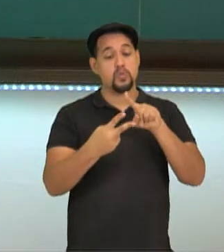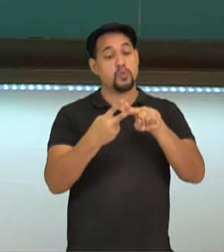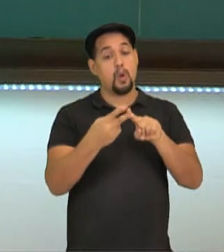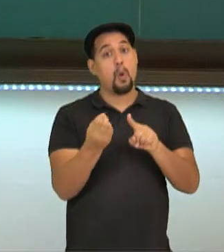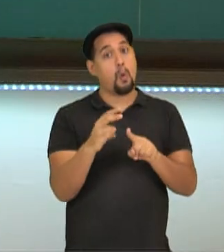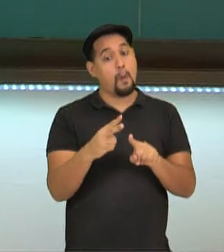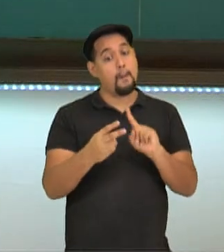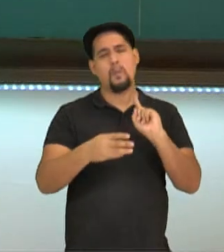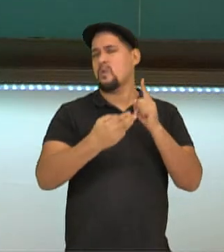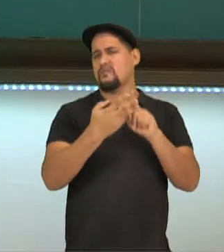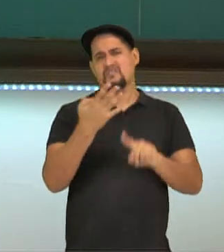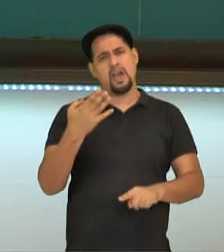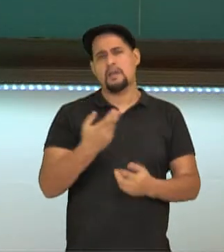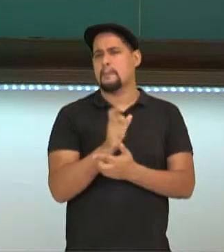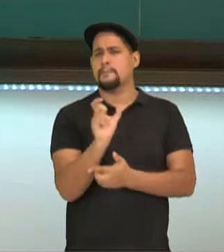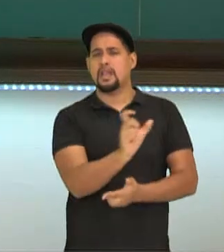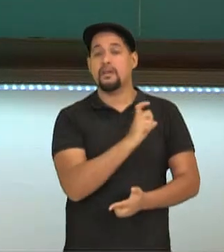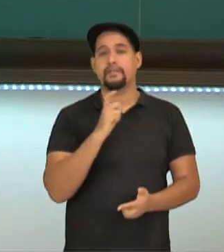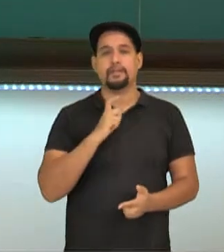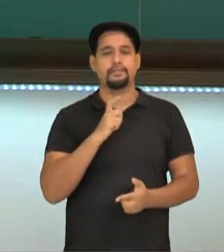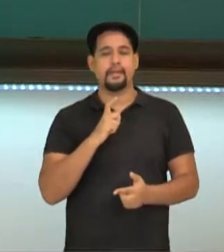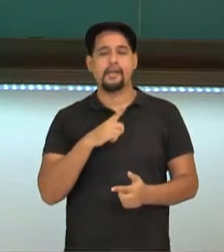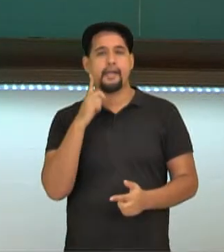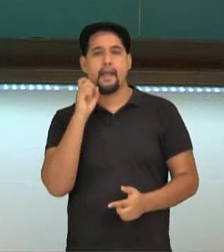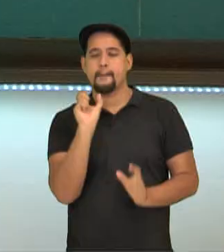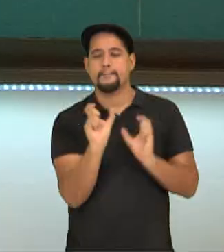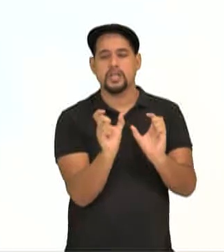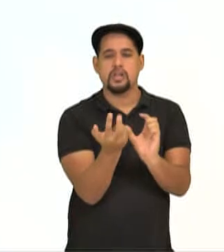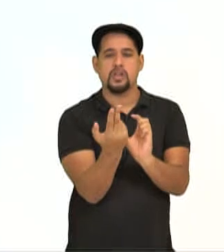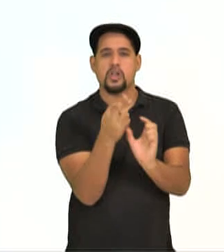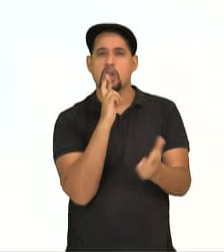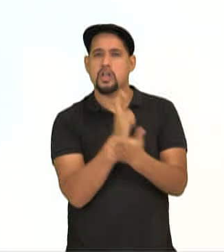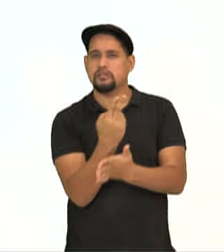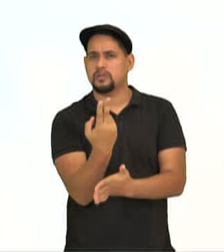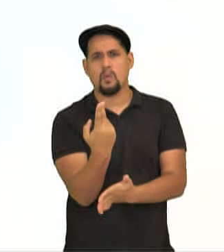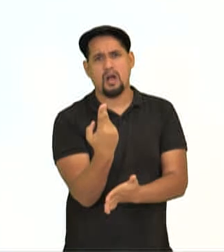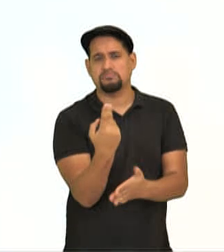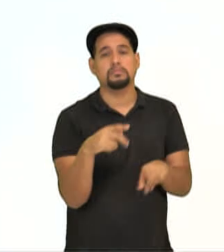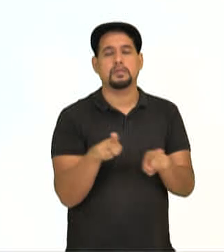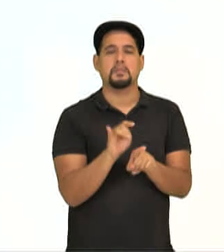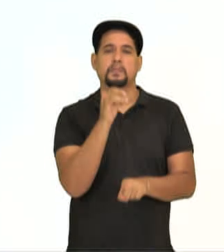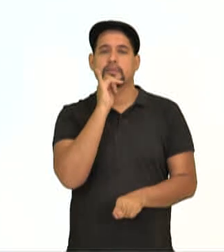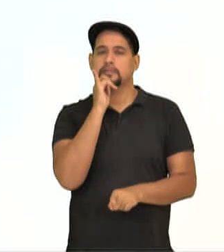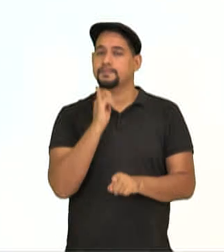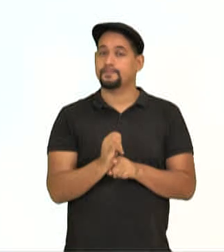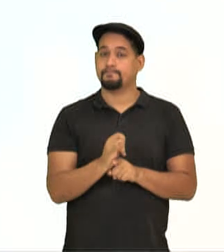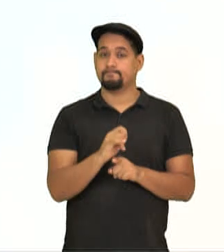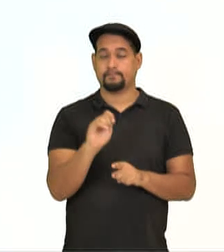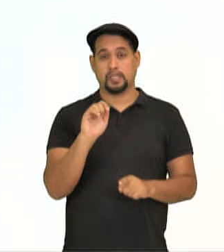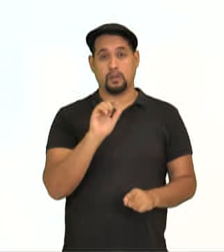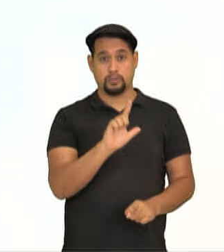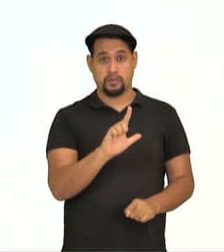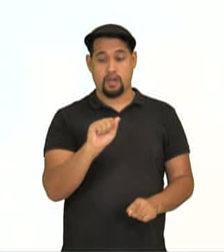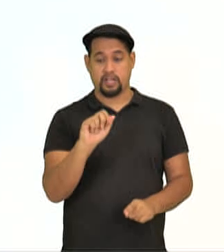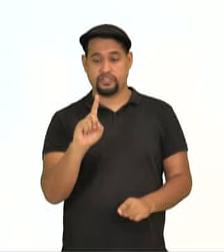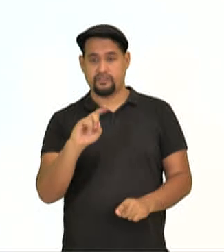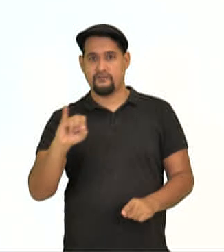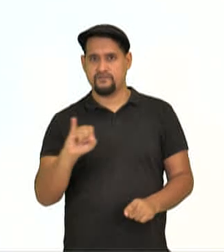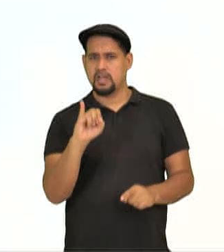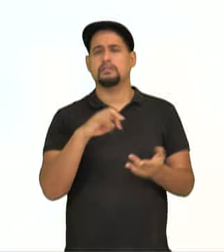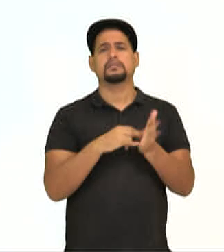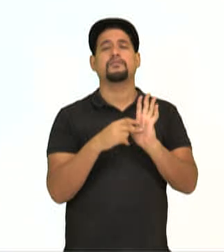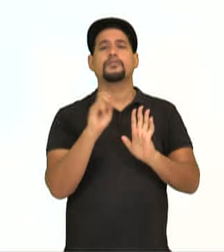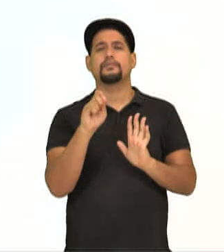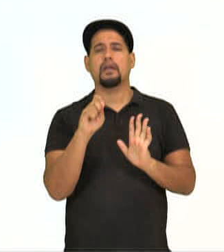palavras expressam a mesma função. Então, eu tenho duas ou mais no sentido de uma só. A locução adverbial é quando temos duas palavras